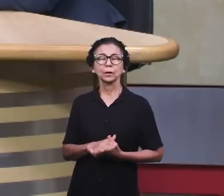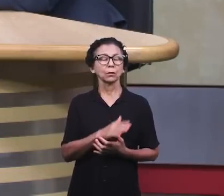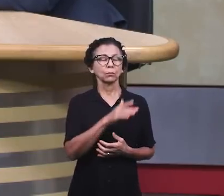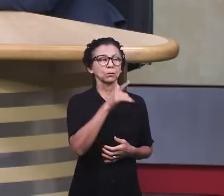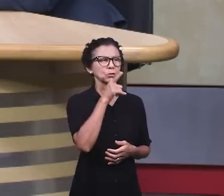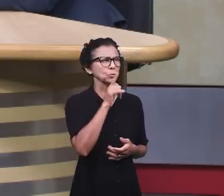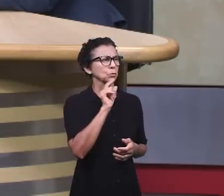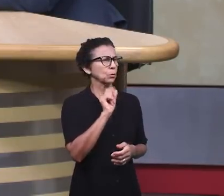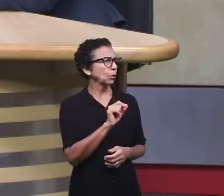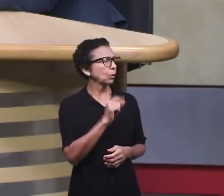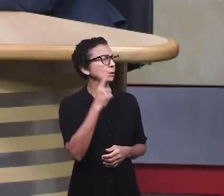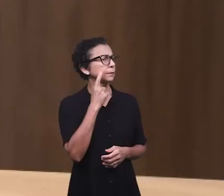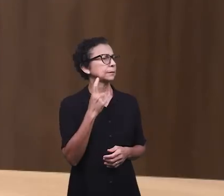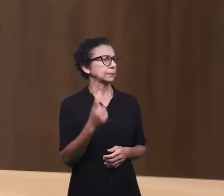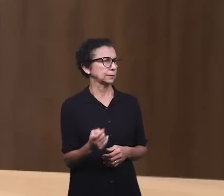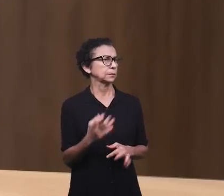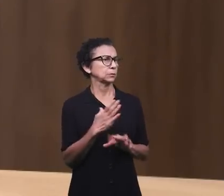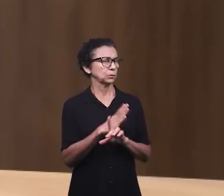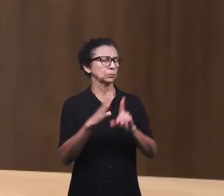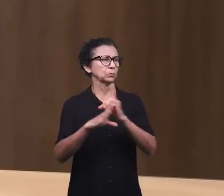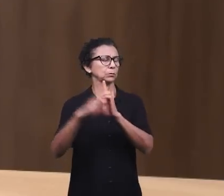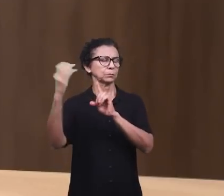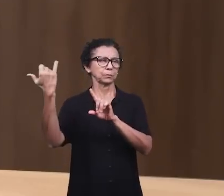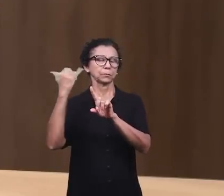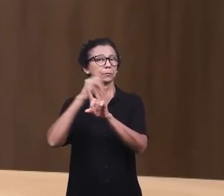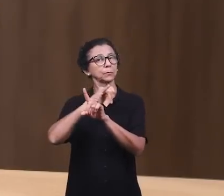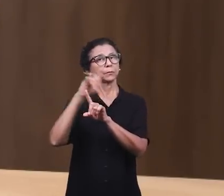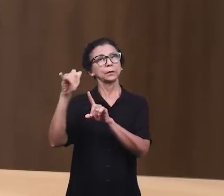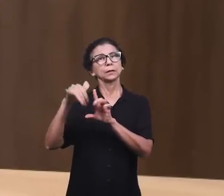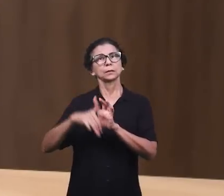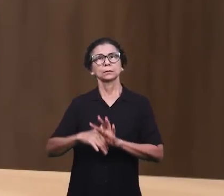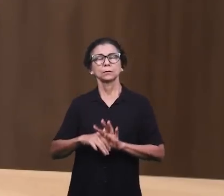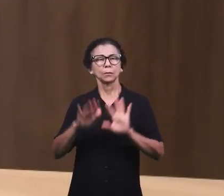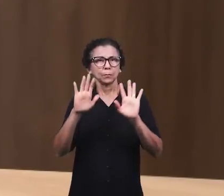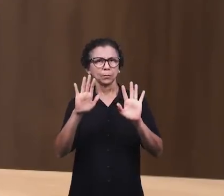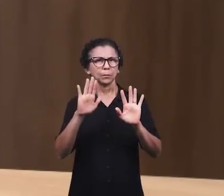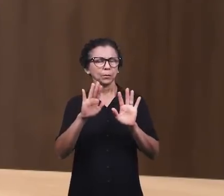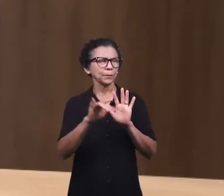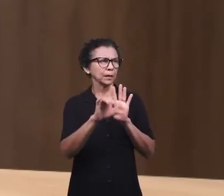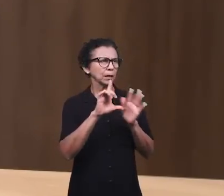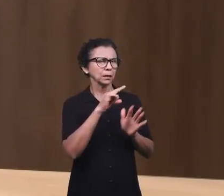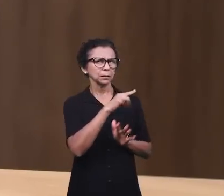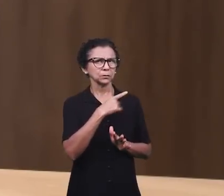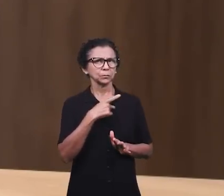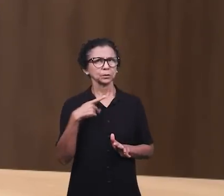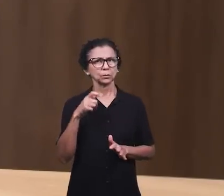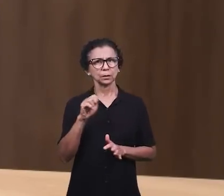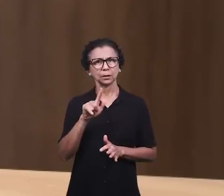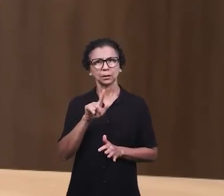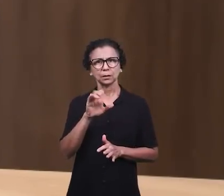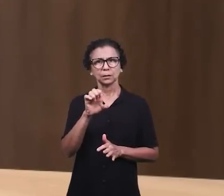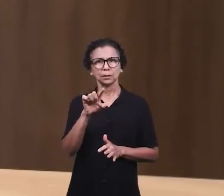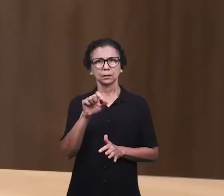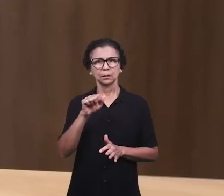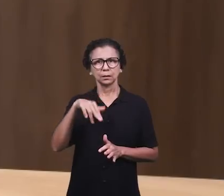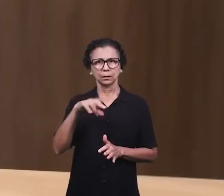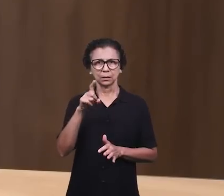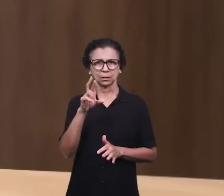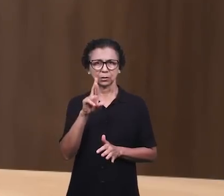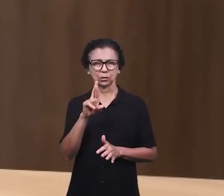Gilson, interessante que o culto profético, só antes do Alexandre falar, quando o senhor